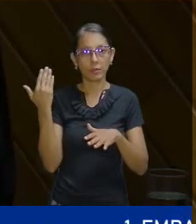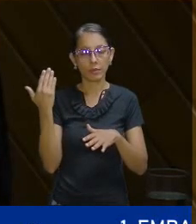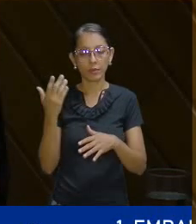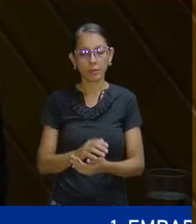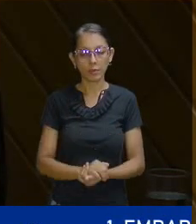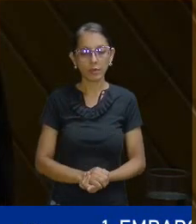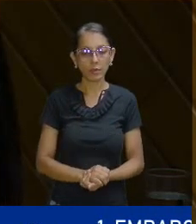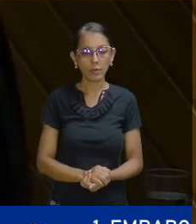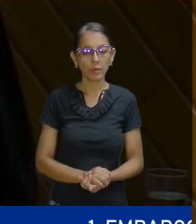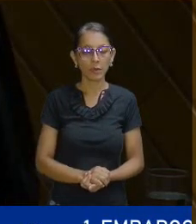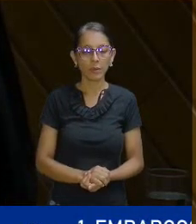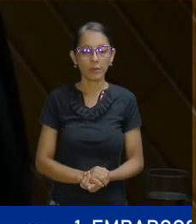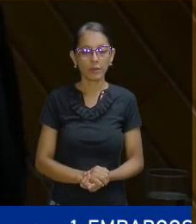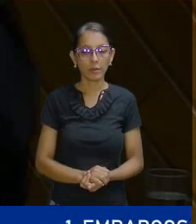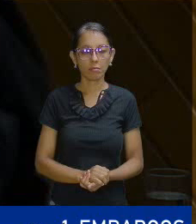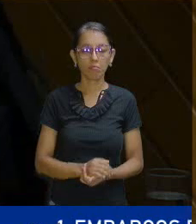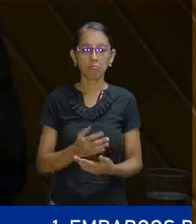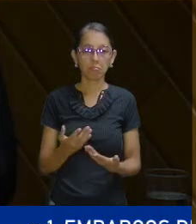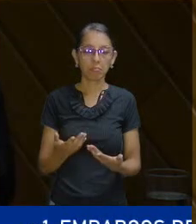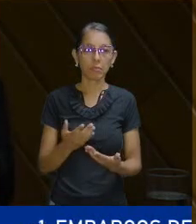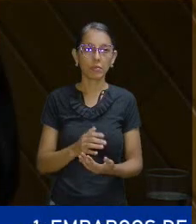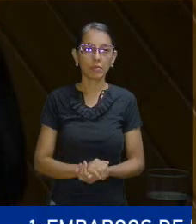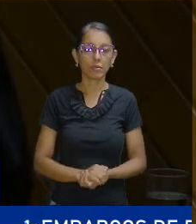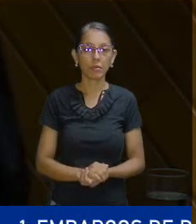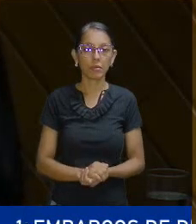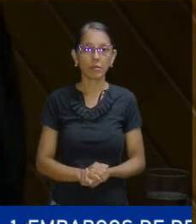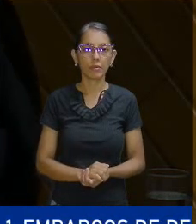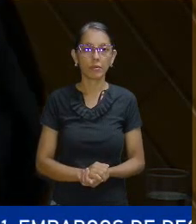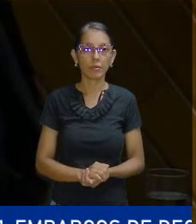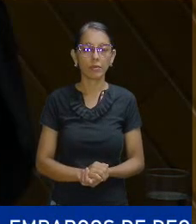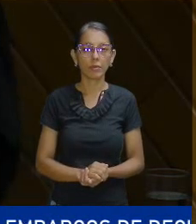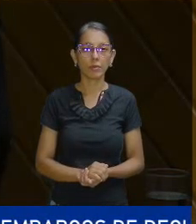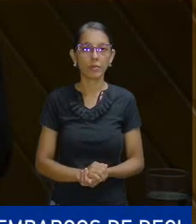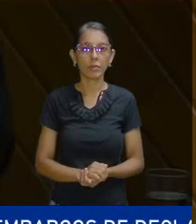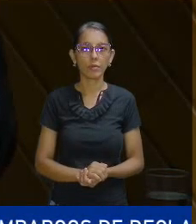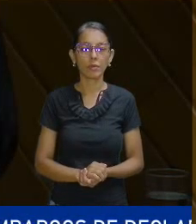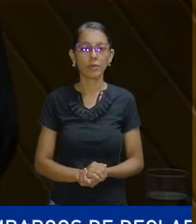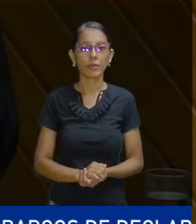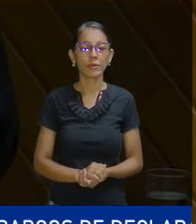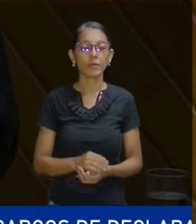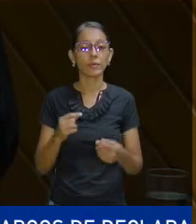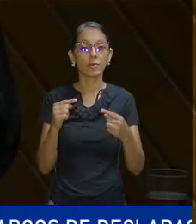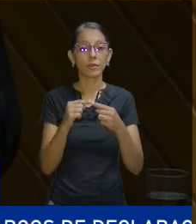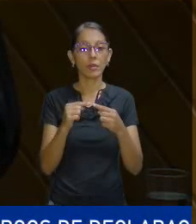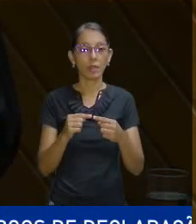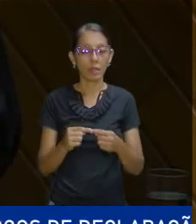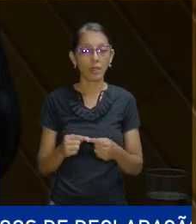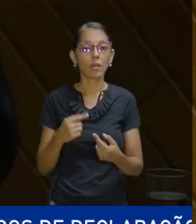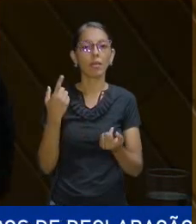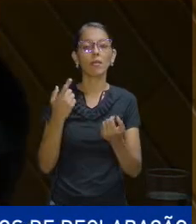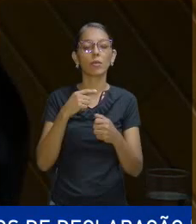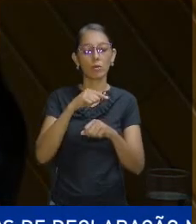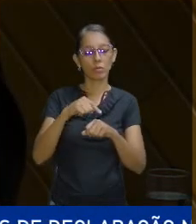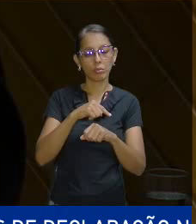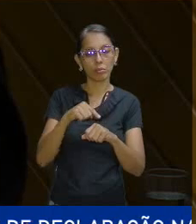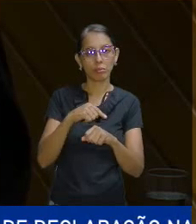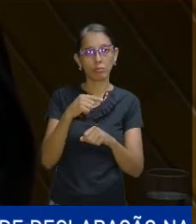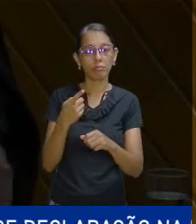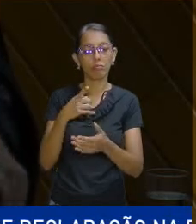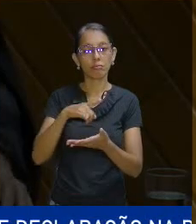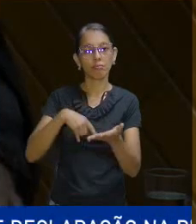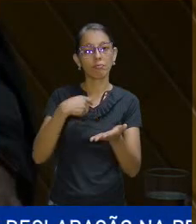não havendo nenhum parâmetro legal que permita a limitação dos honorários